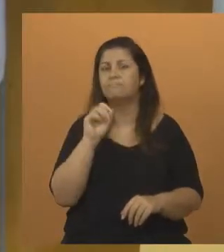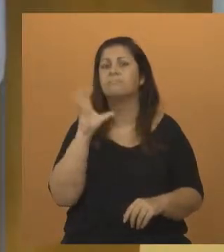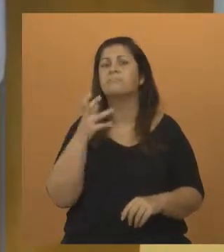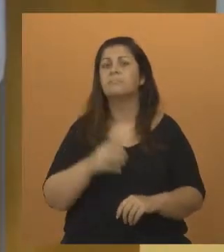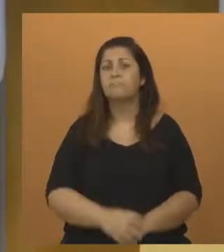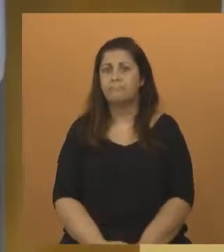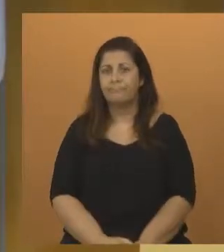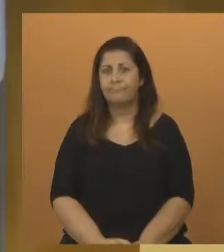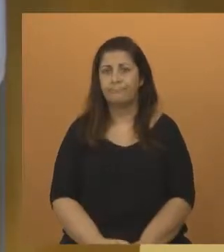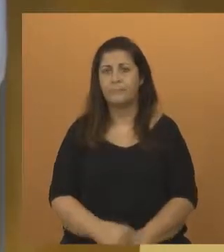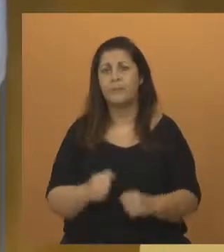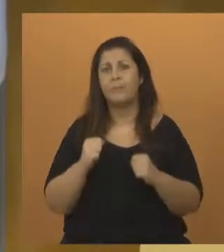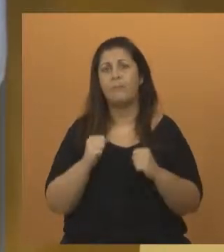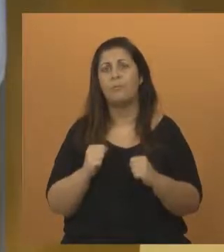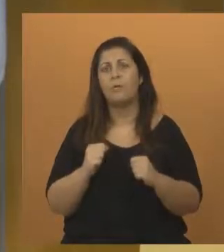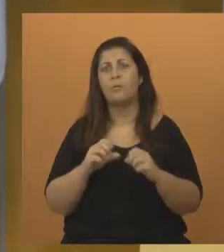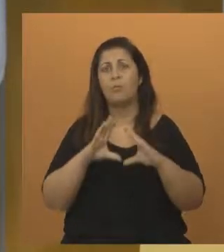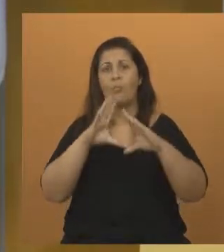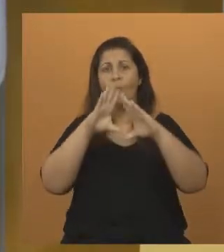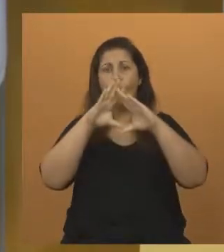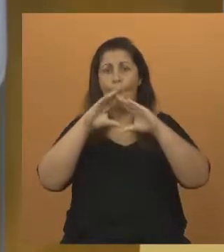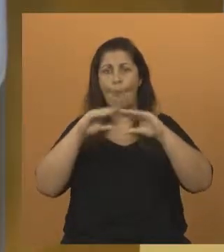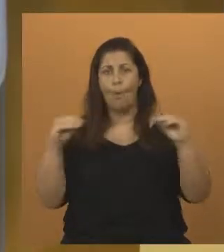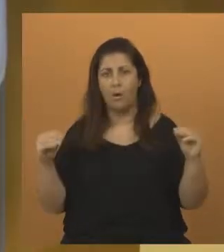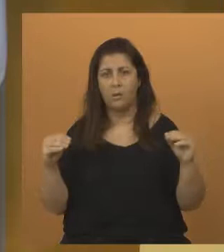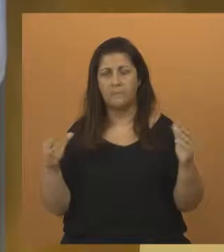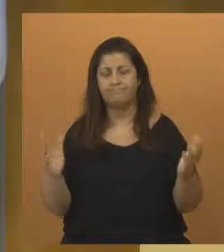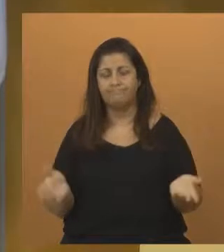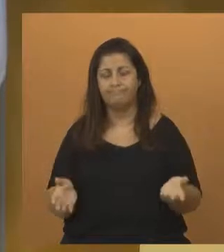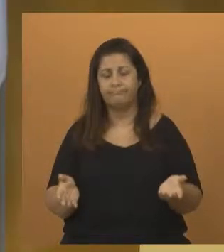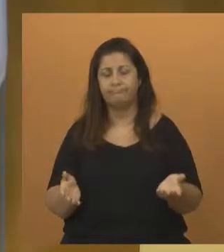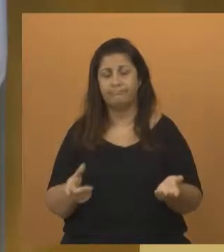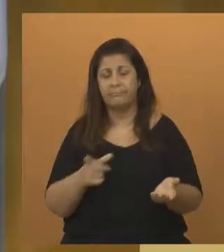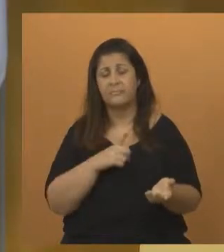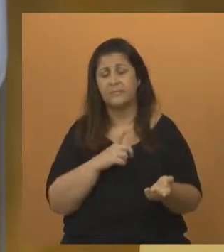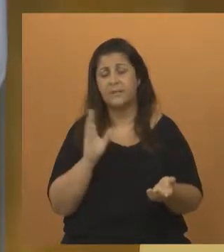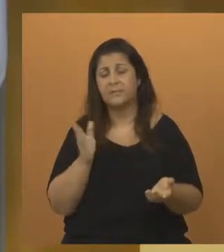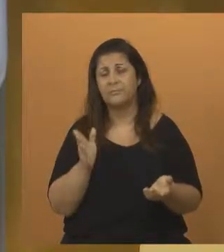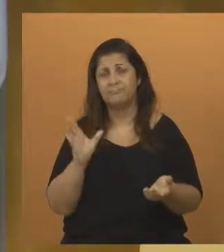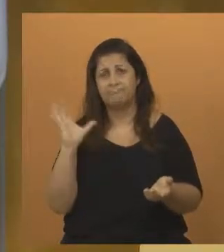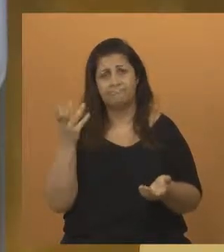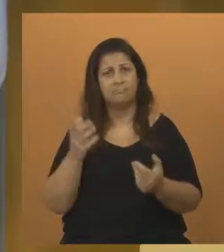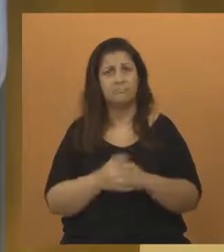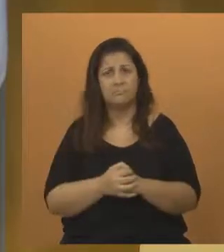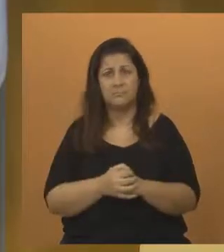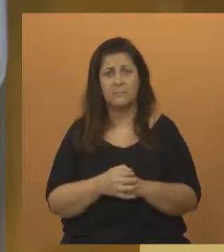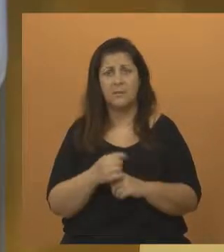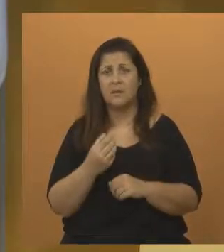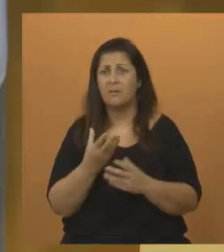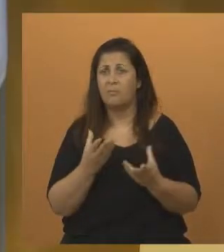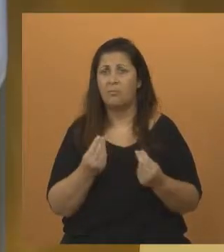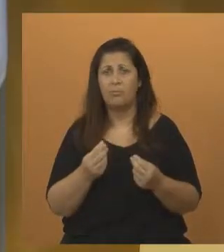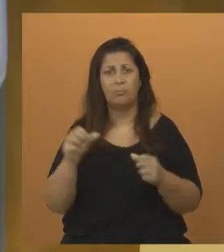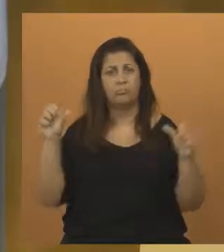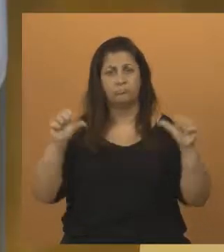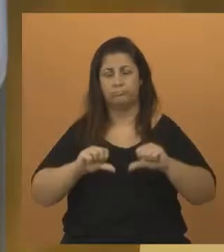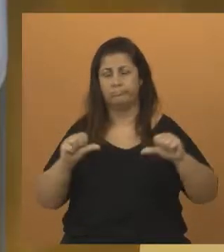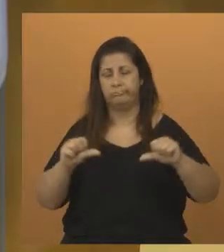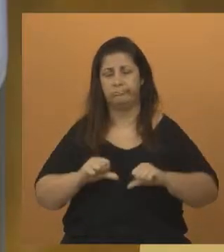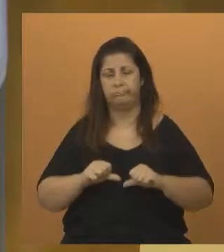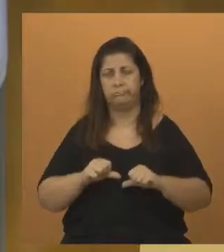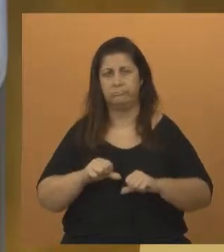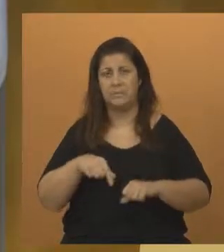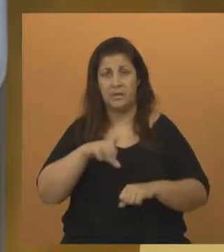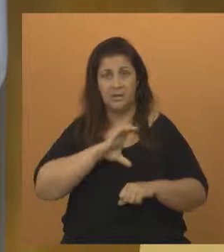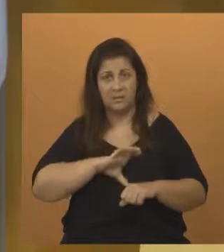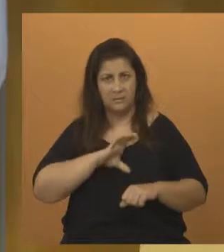clubes poderão a qualquer momento desaparecer. Como em partes, isso já aconteceu. E eu acho que isso é muito ruim para uma cidade que teve